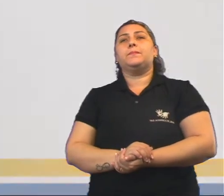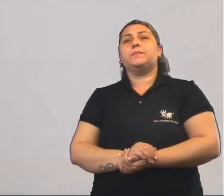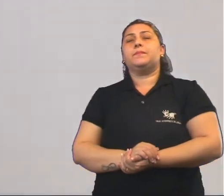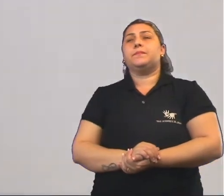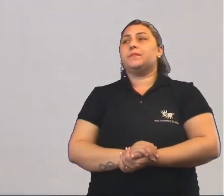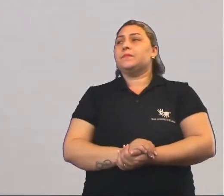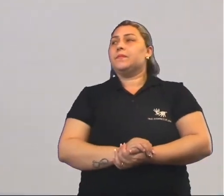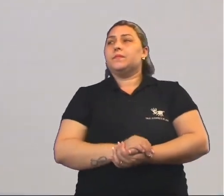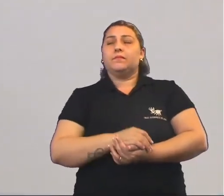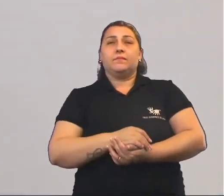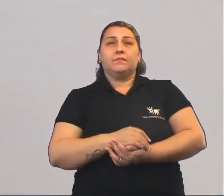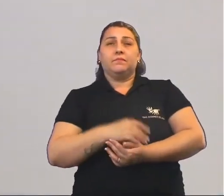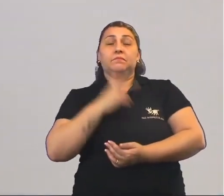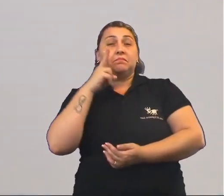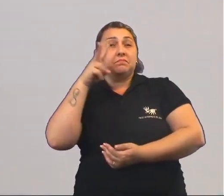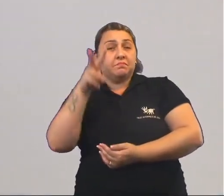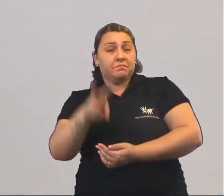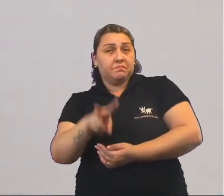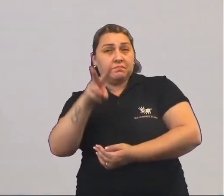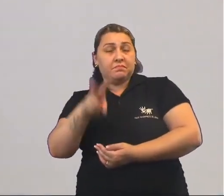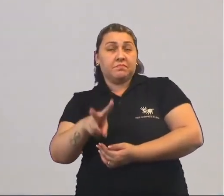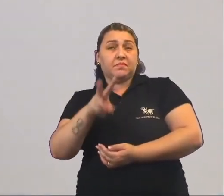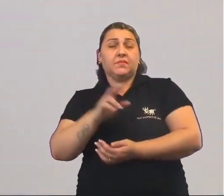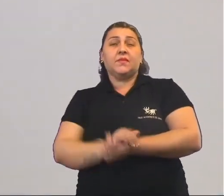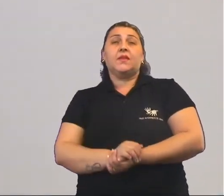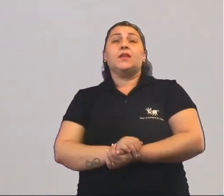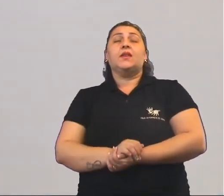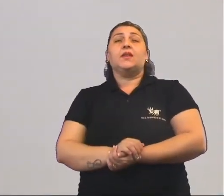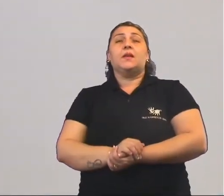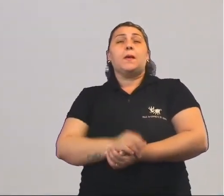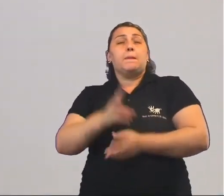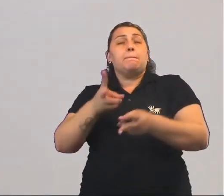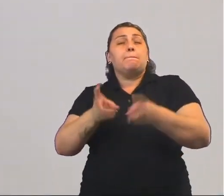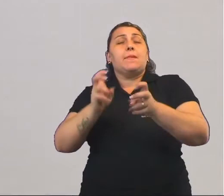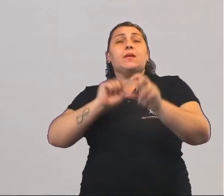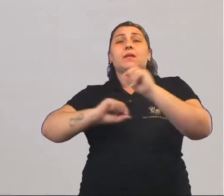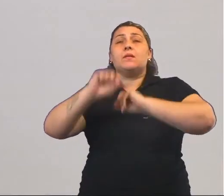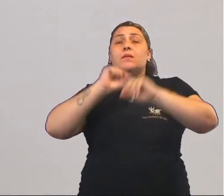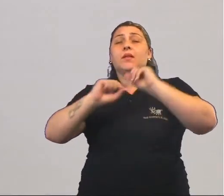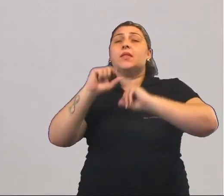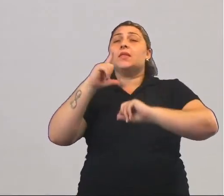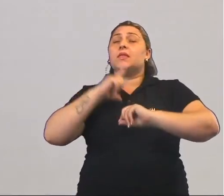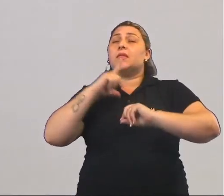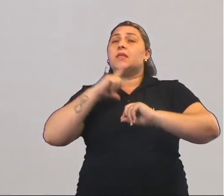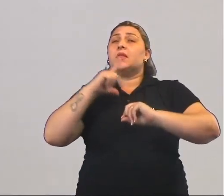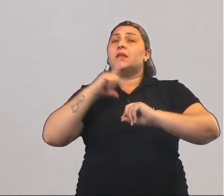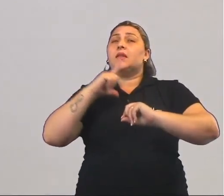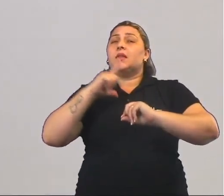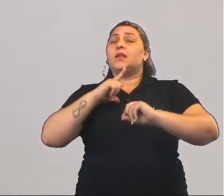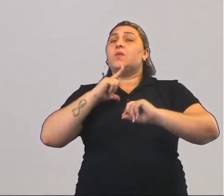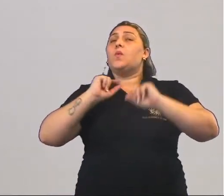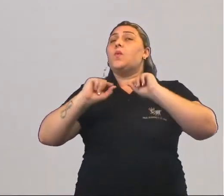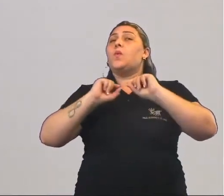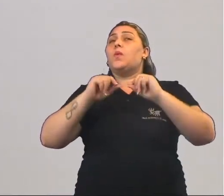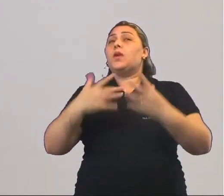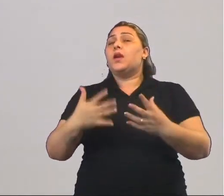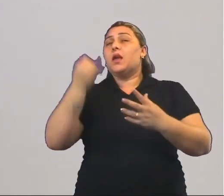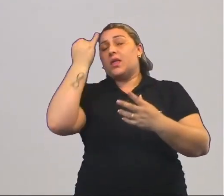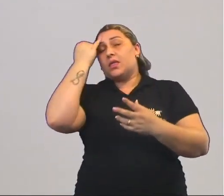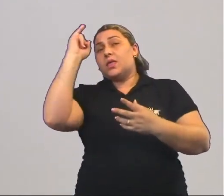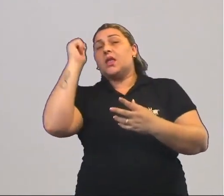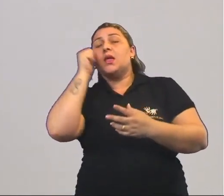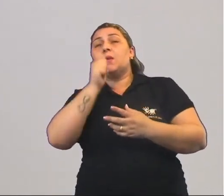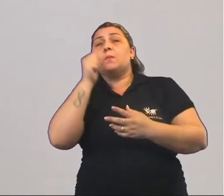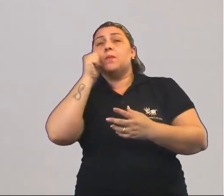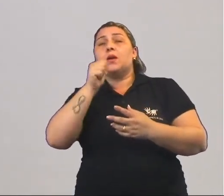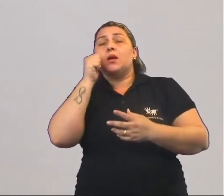E quando a gente vê, né, esse tipo de estereótipo, a gente percebe que a gente tem uma coisificação, né, a ideia da mulher